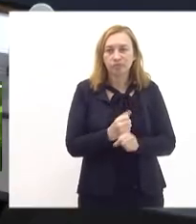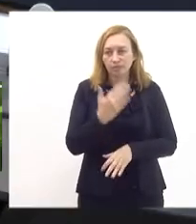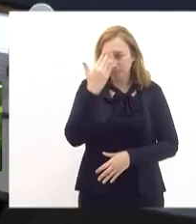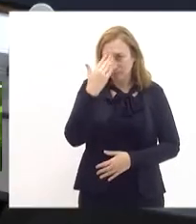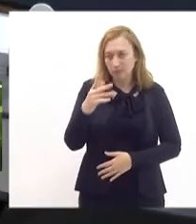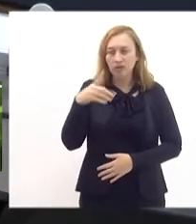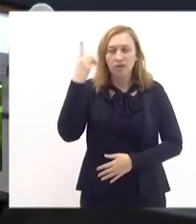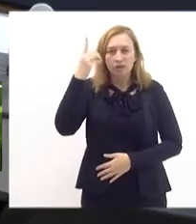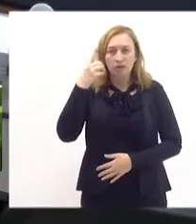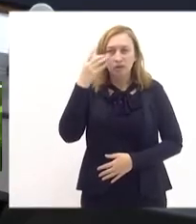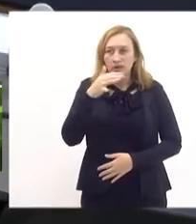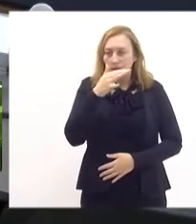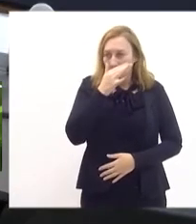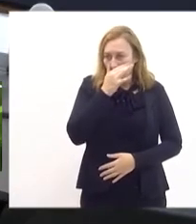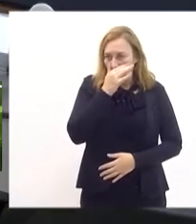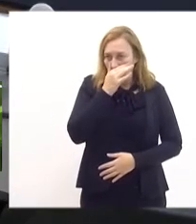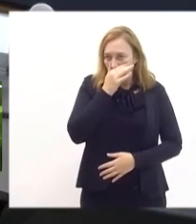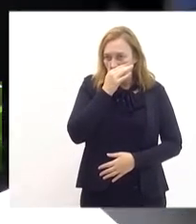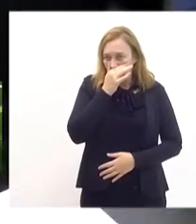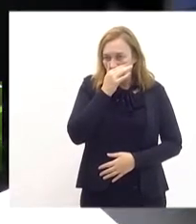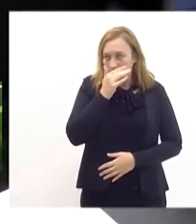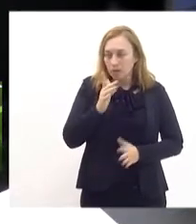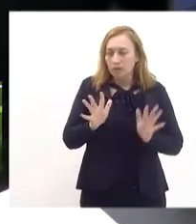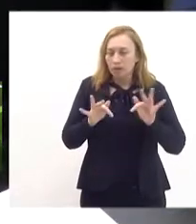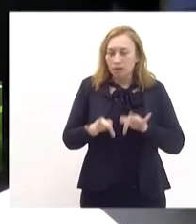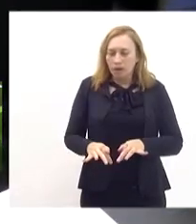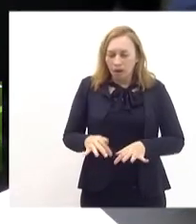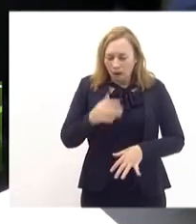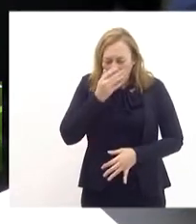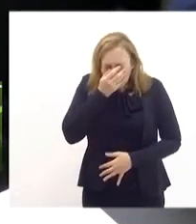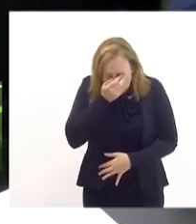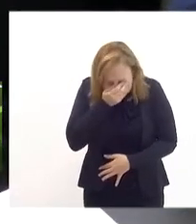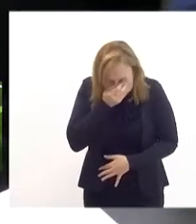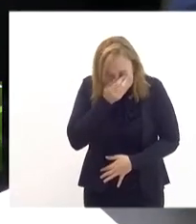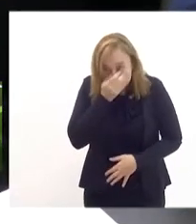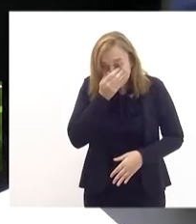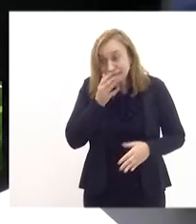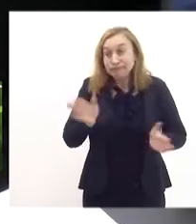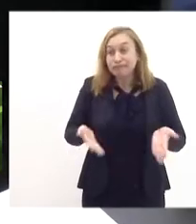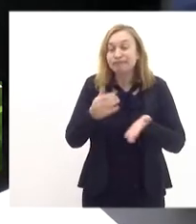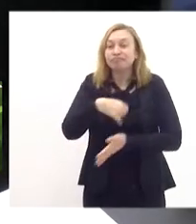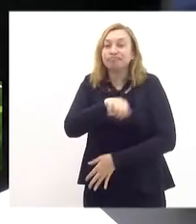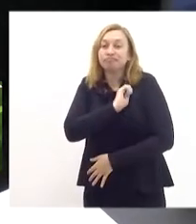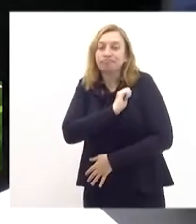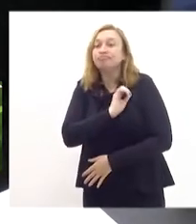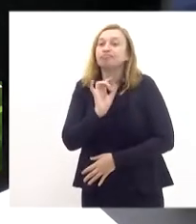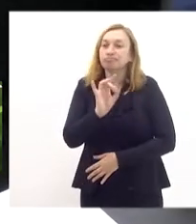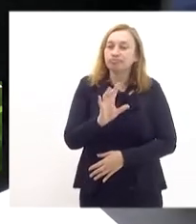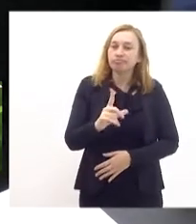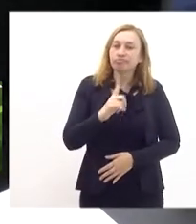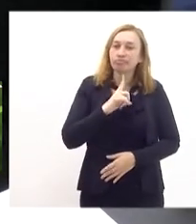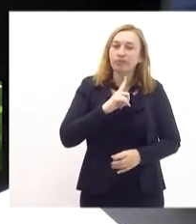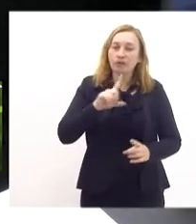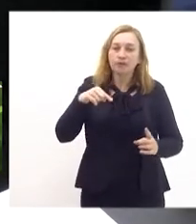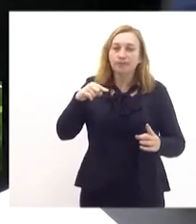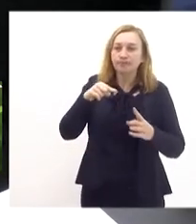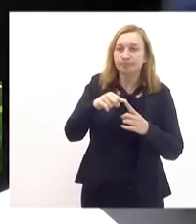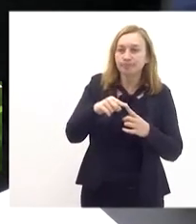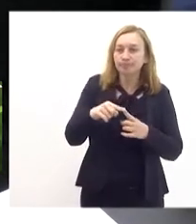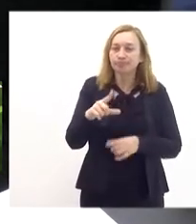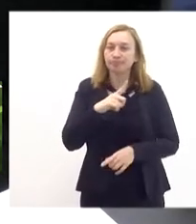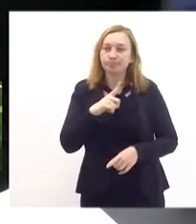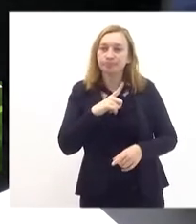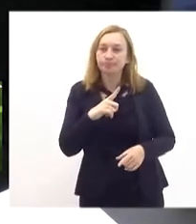deputado. Então, finalizando, a gente vai observar que os incentivos fiscais somente vão alcançar os objetivos se houver